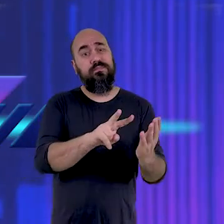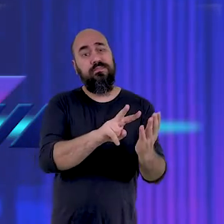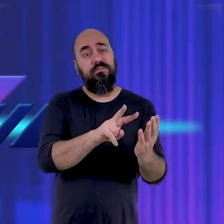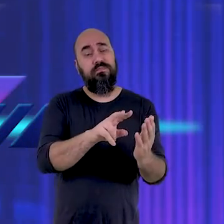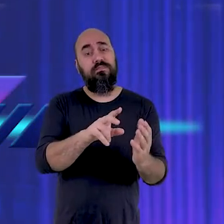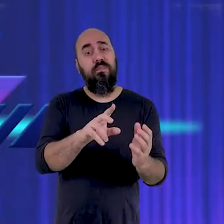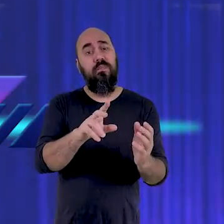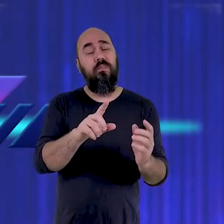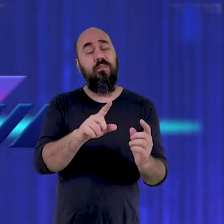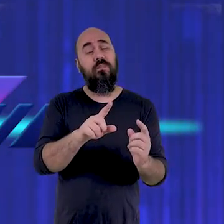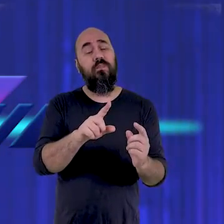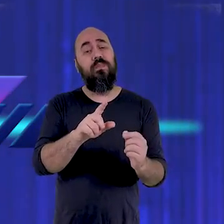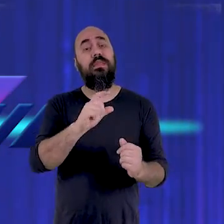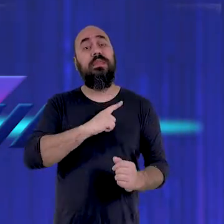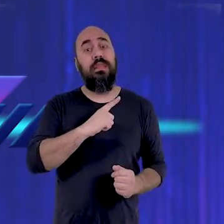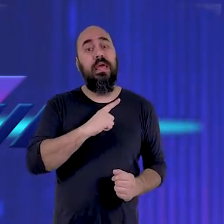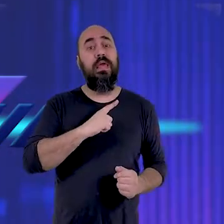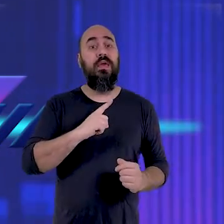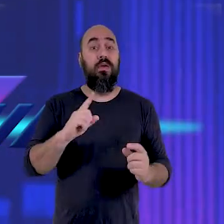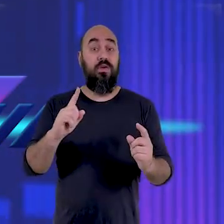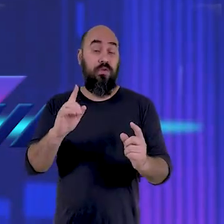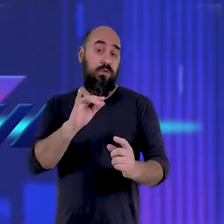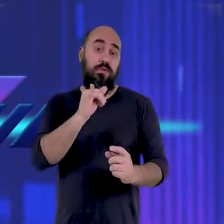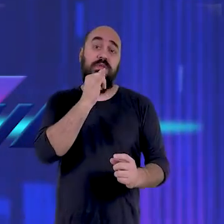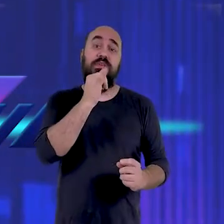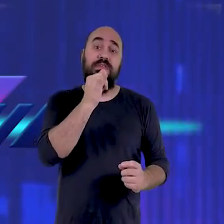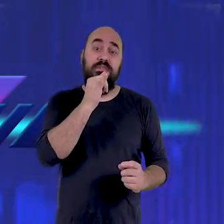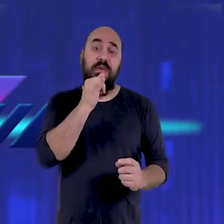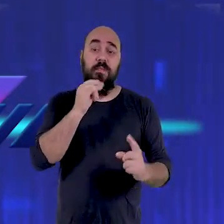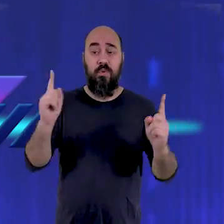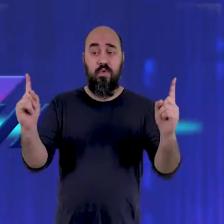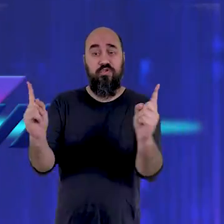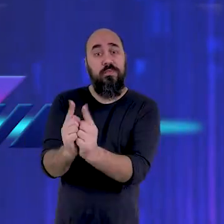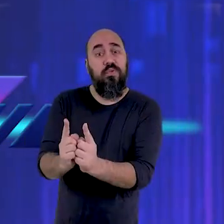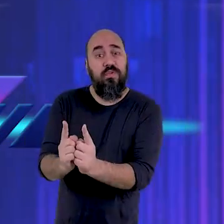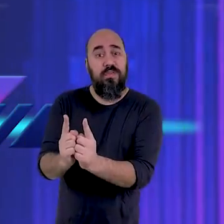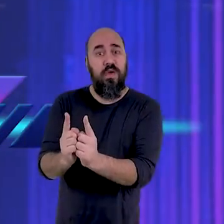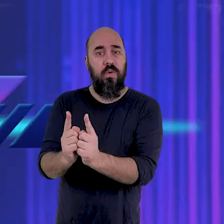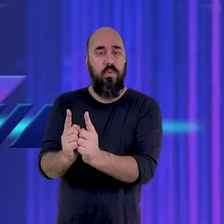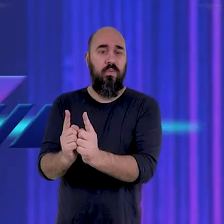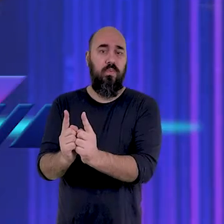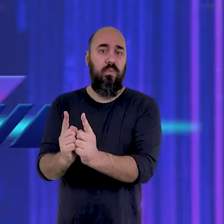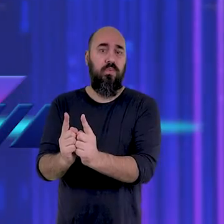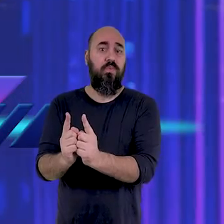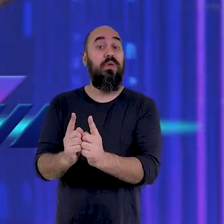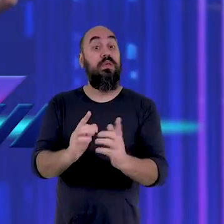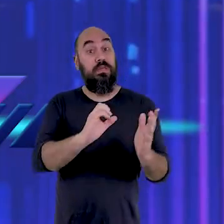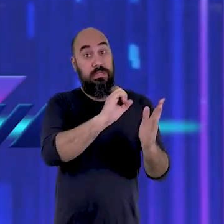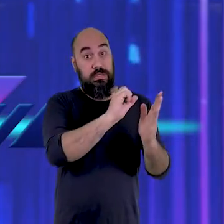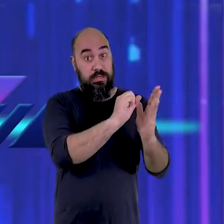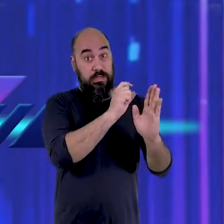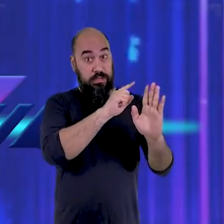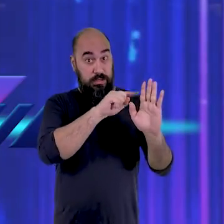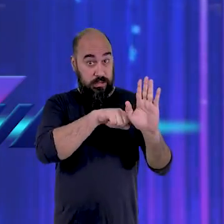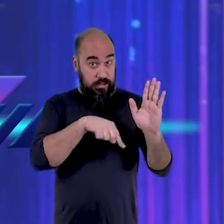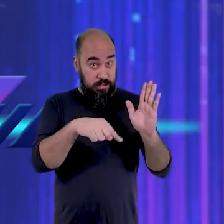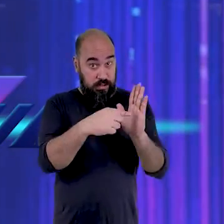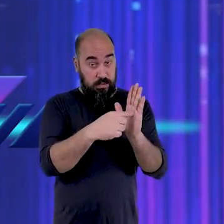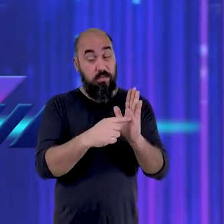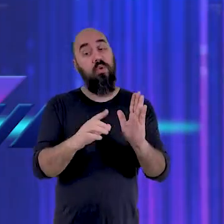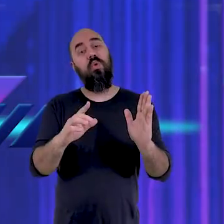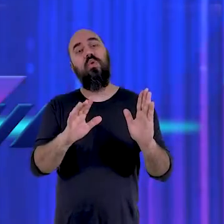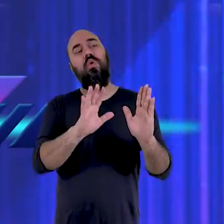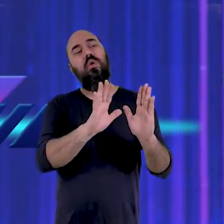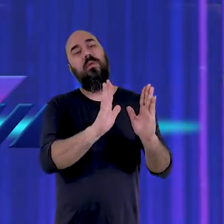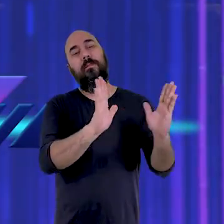chamamos de diminuição do tempo. Uma outra palavra que seria miniaturização simbólica. O que significa